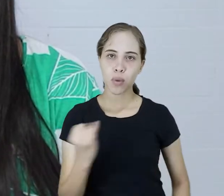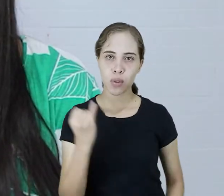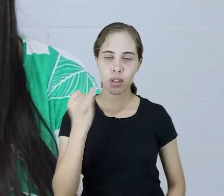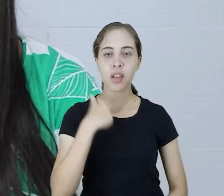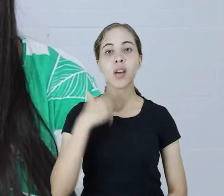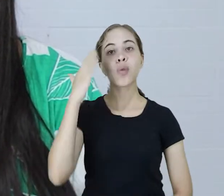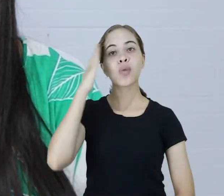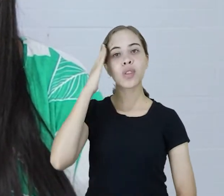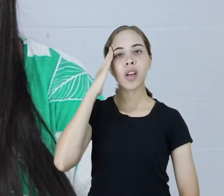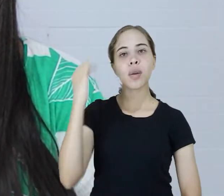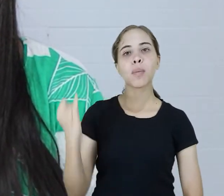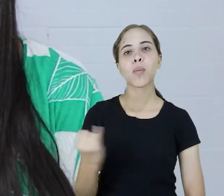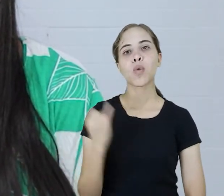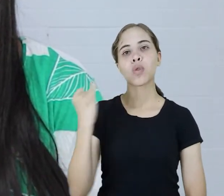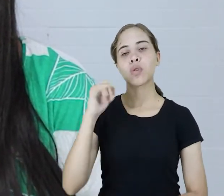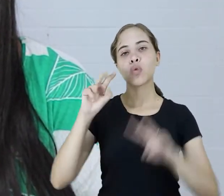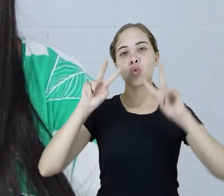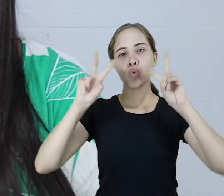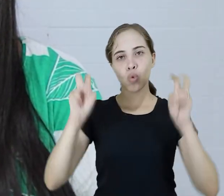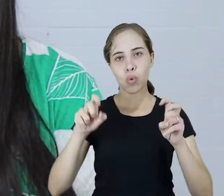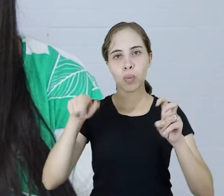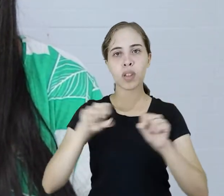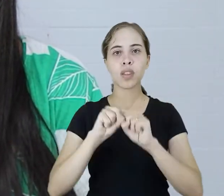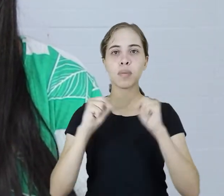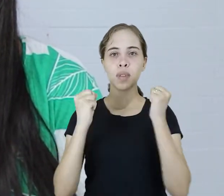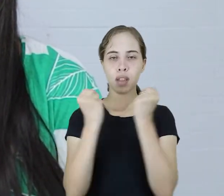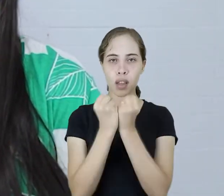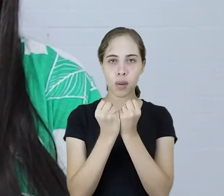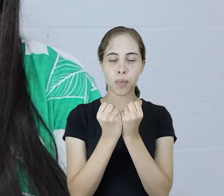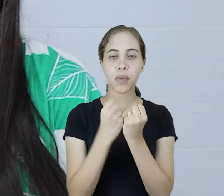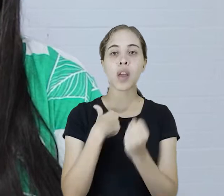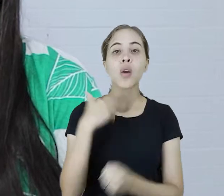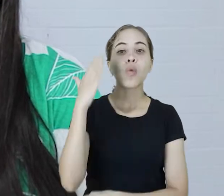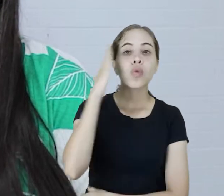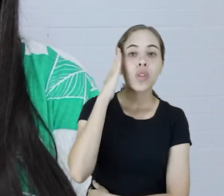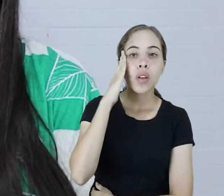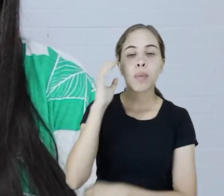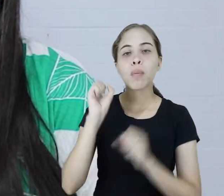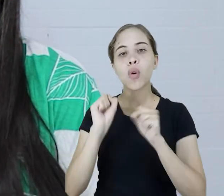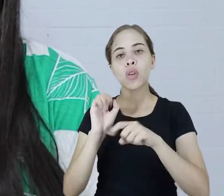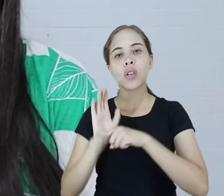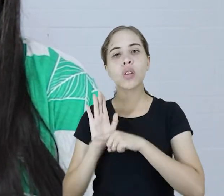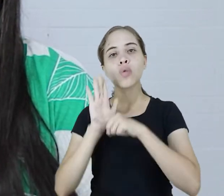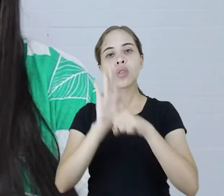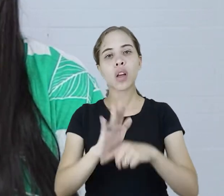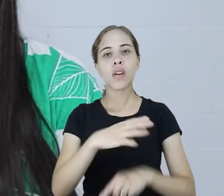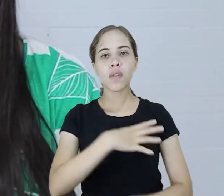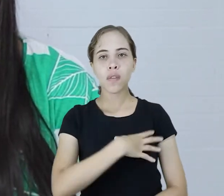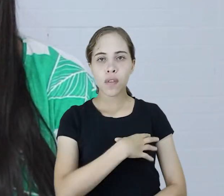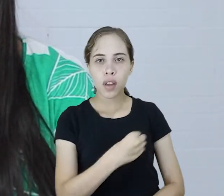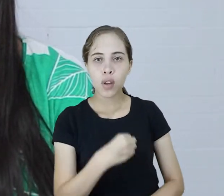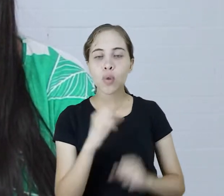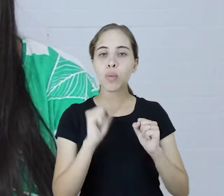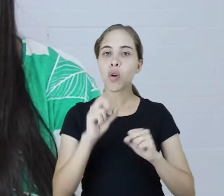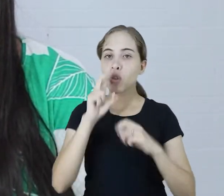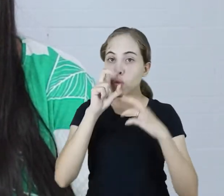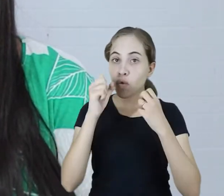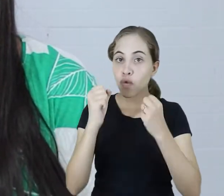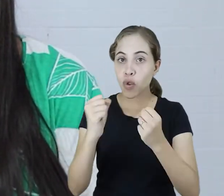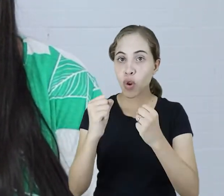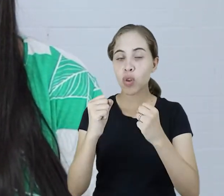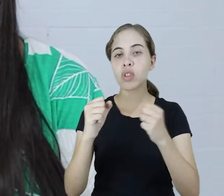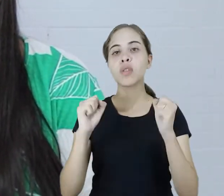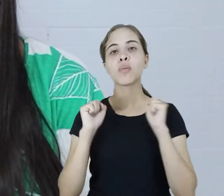da importância desse programa que é o seminário. Sei que esse programa pode ajudar os nossos filhos, pode